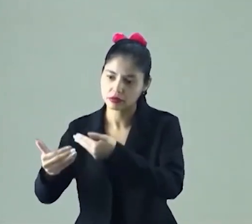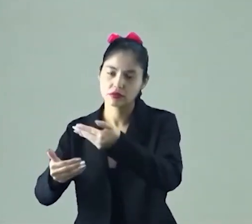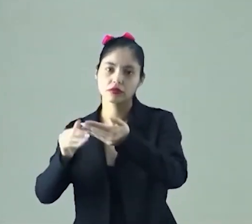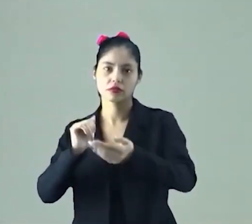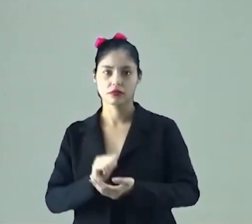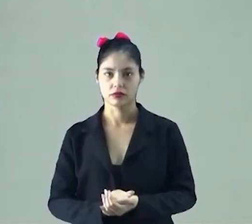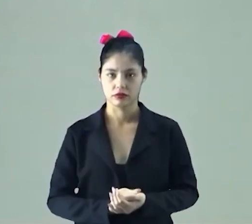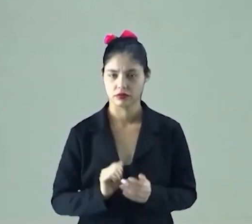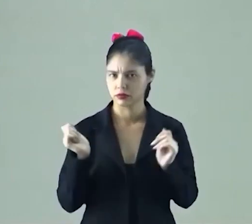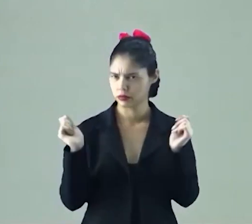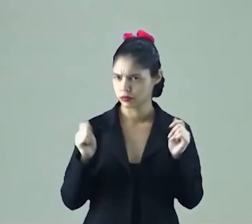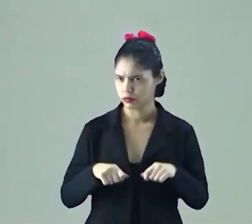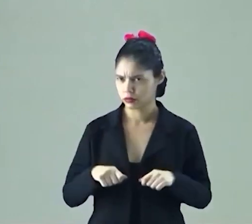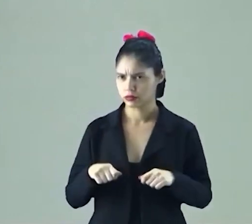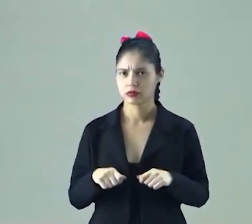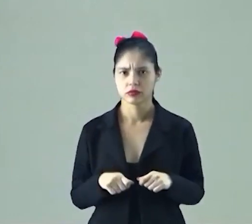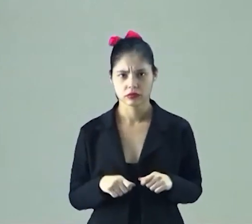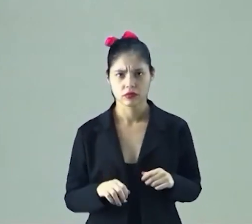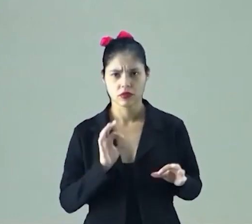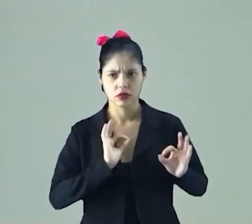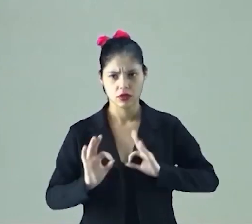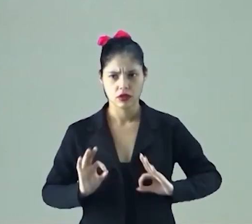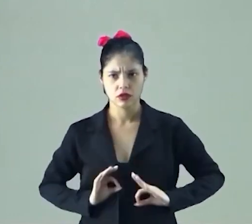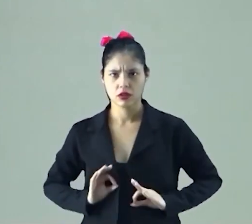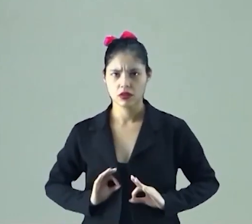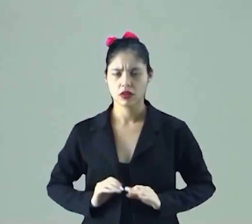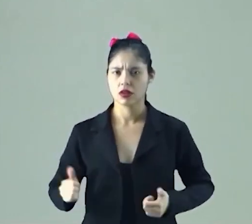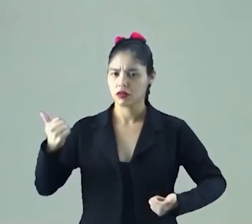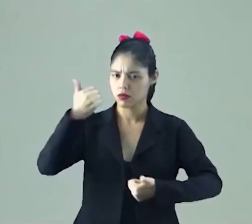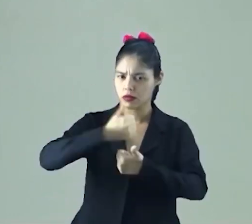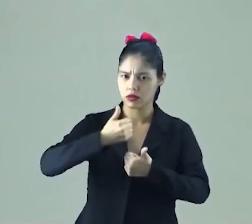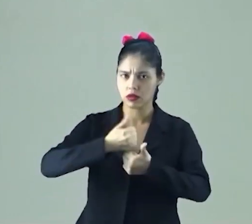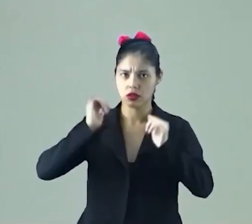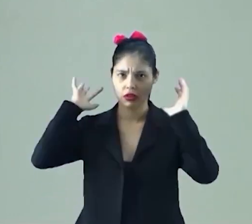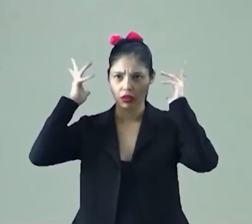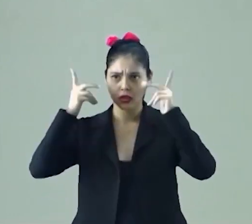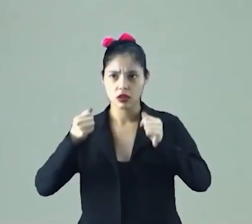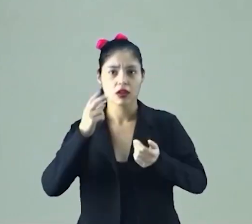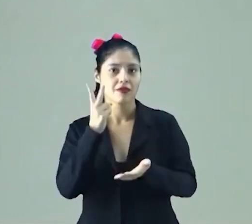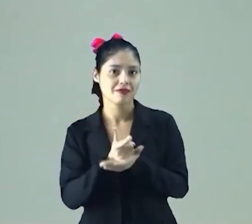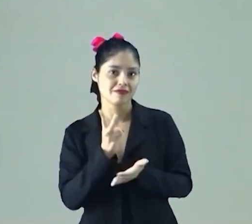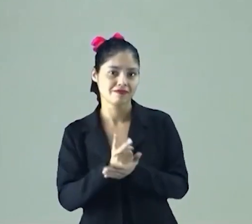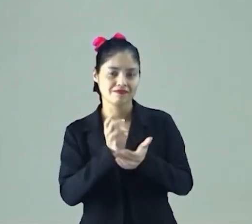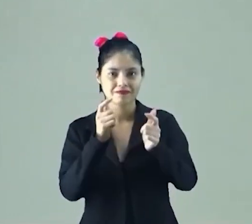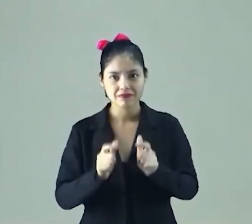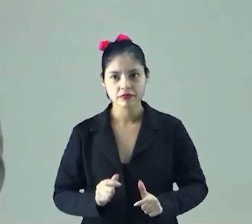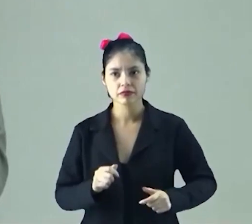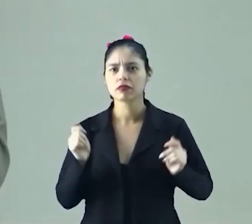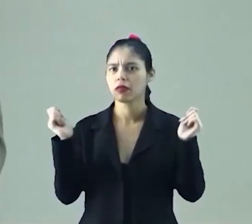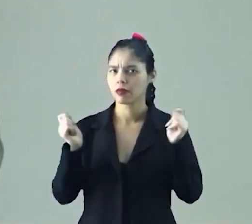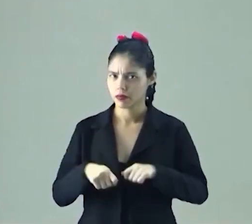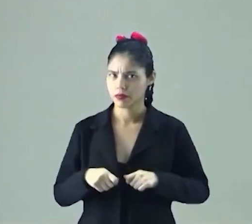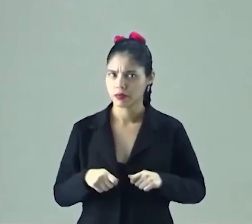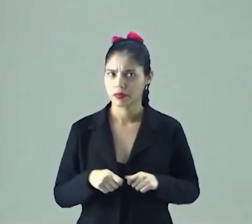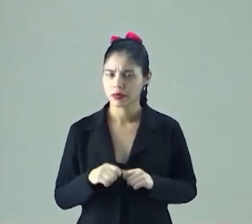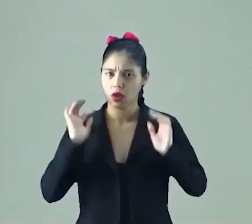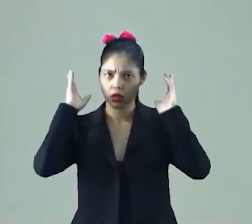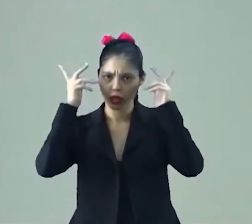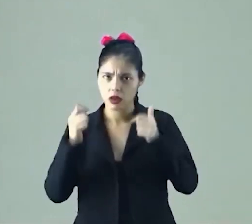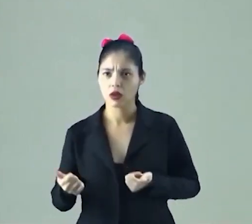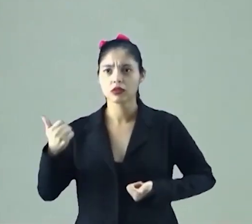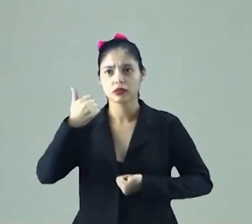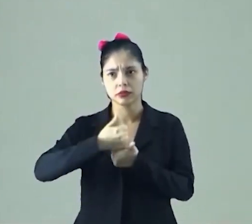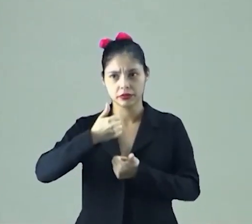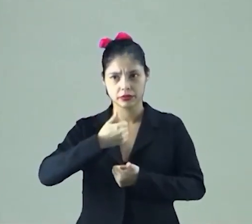divergindo. Então, é possível a onça ocupar o lugar do leão? Não, porque eles vão competir pelo mesmo recurso. É possível o leão